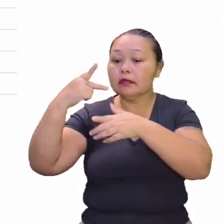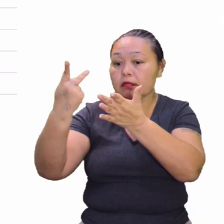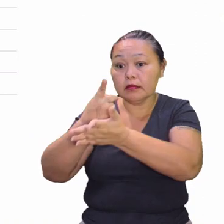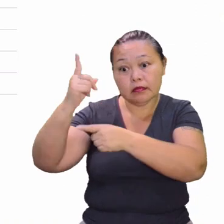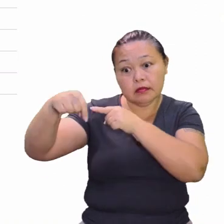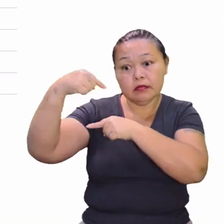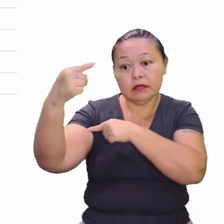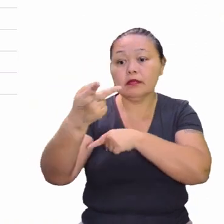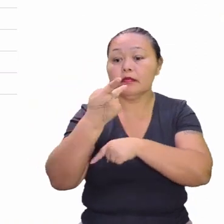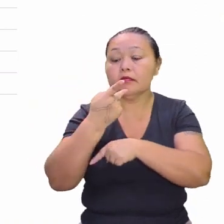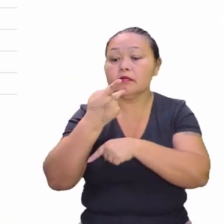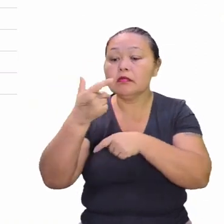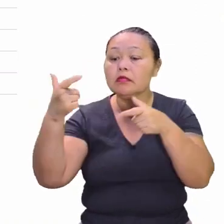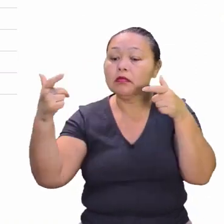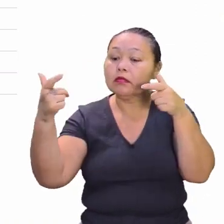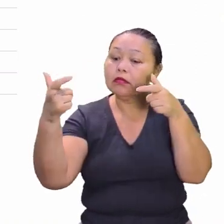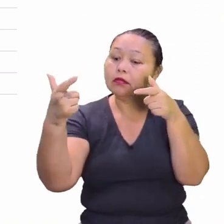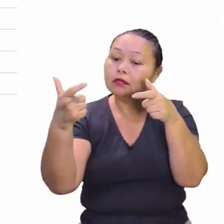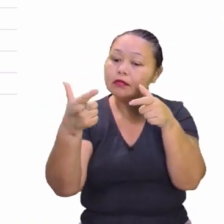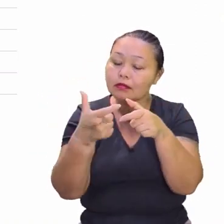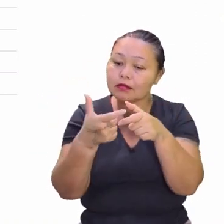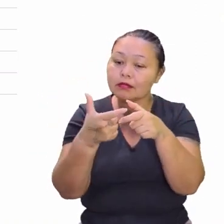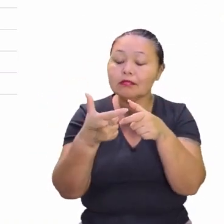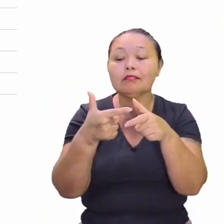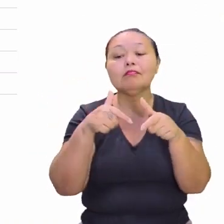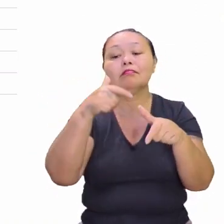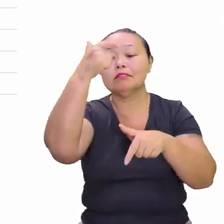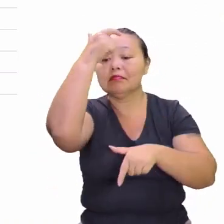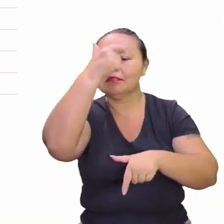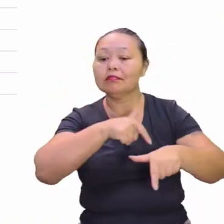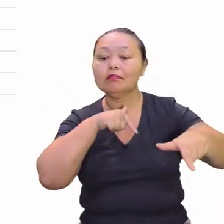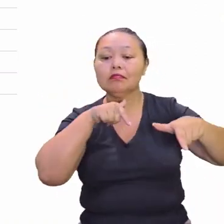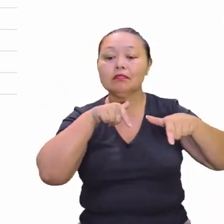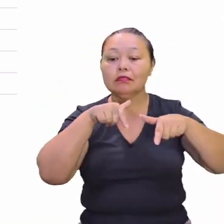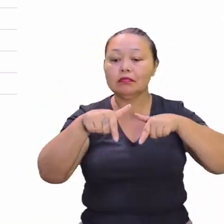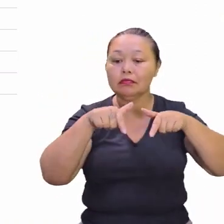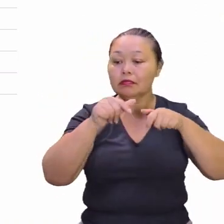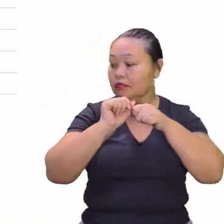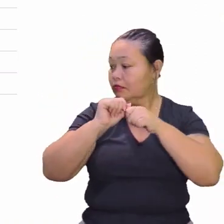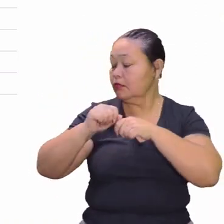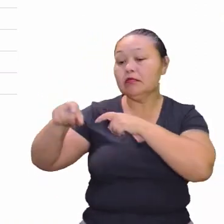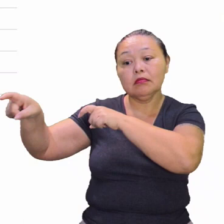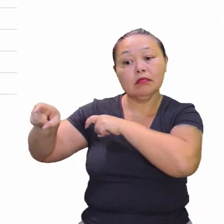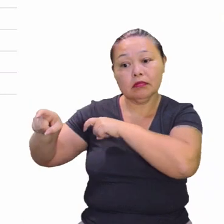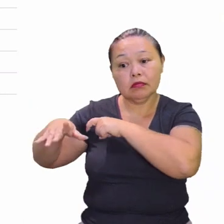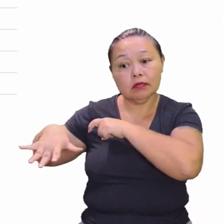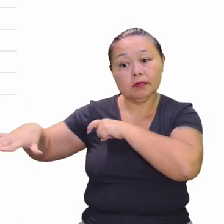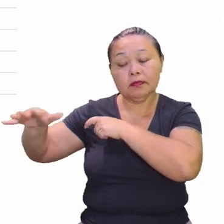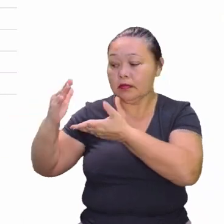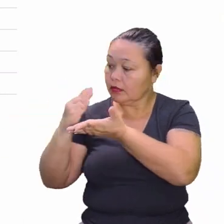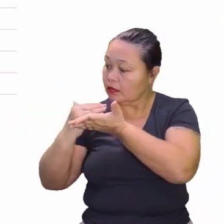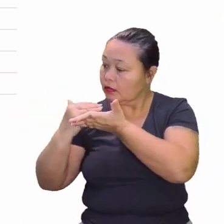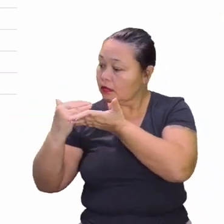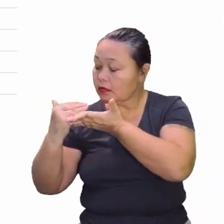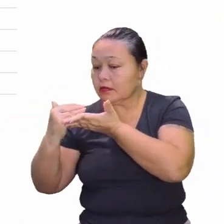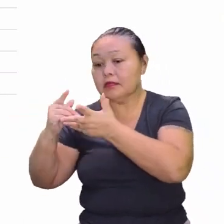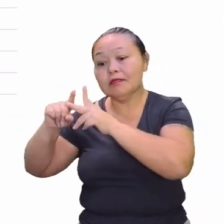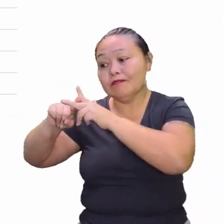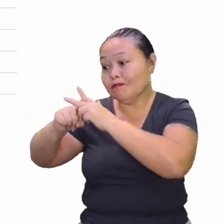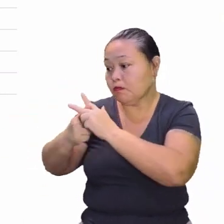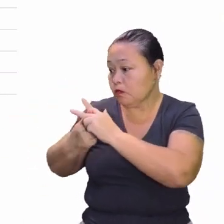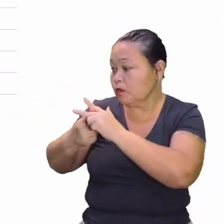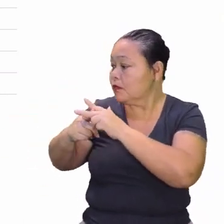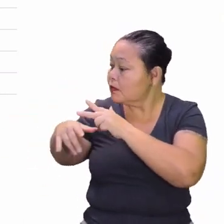que falamos, né, que é a diminuição dos trabalhadores no campo, porque essa prática de introdução de